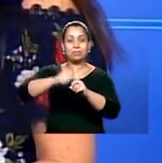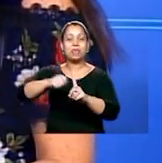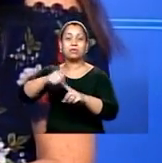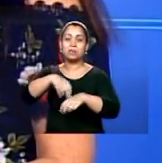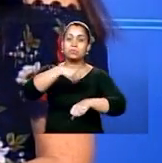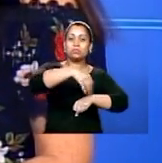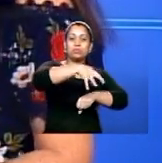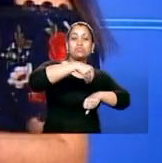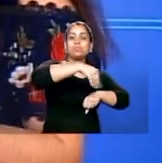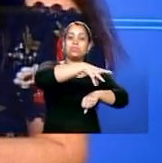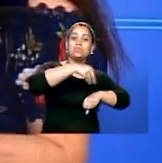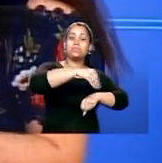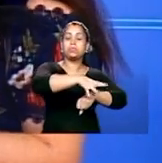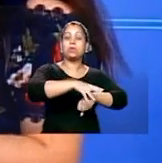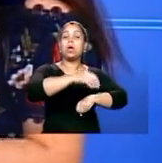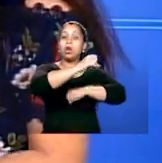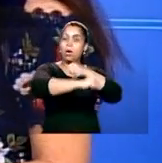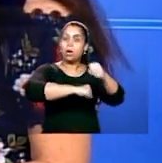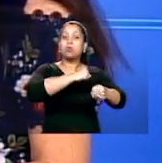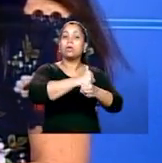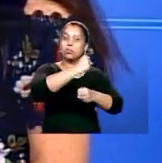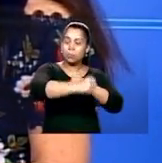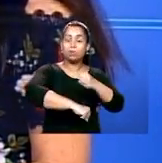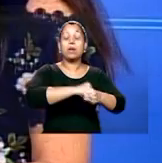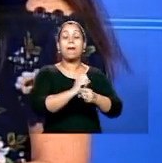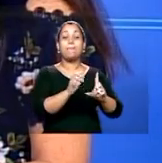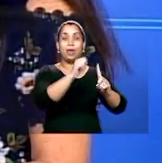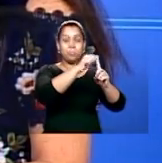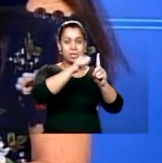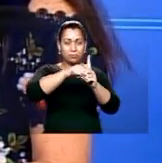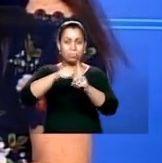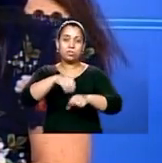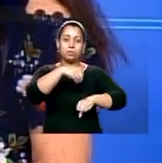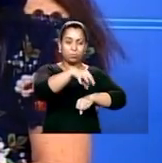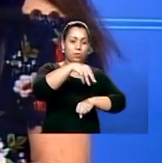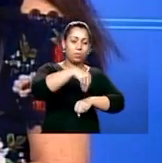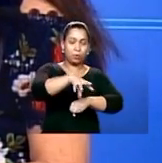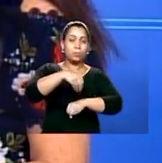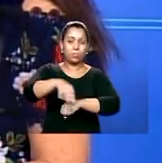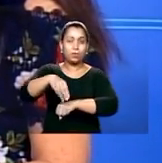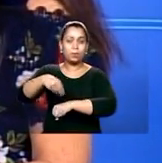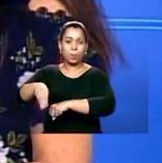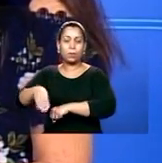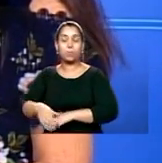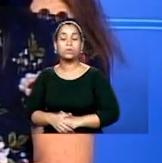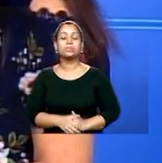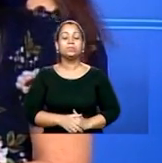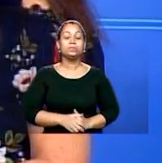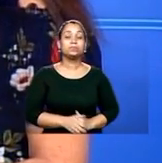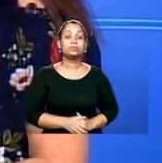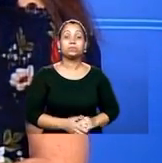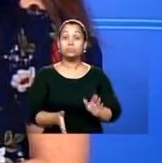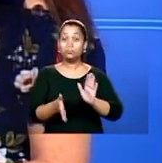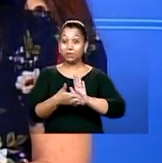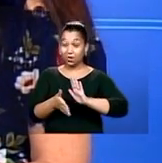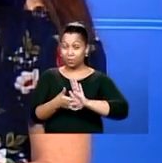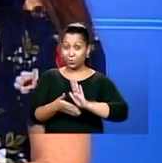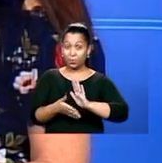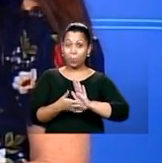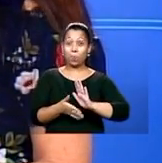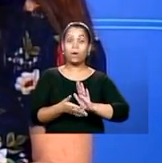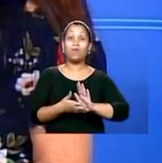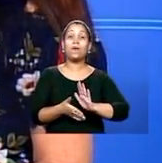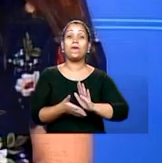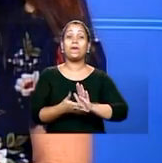Na verdade, a gente passa anualmente, mas com valores mensais para a rede brasileira. A proposta,